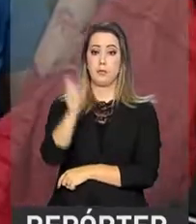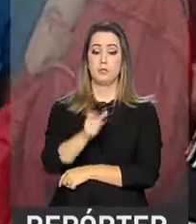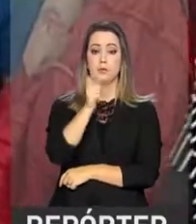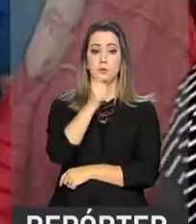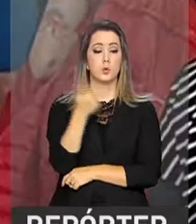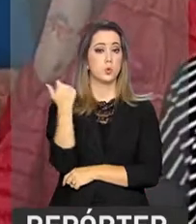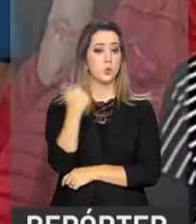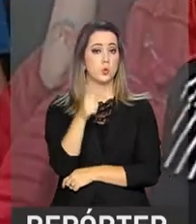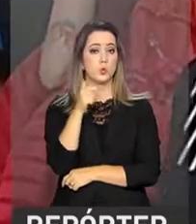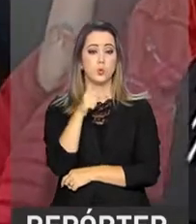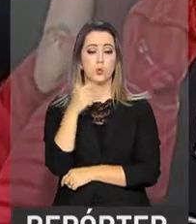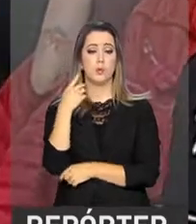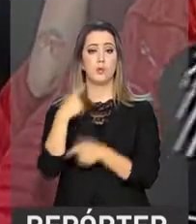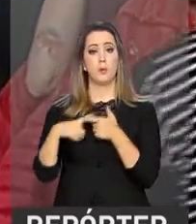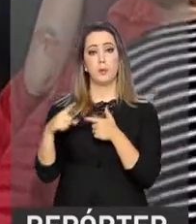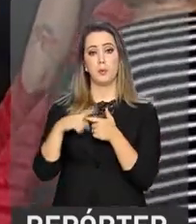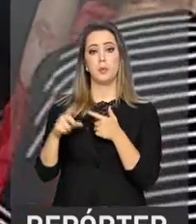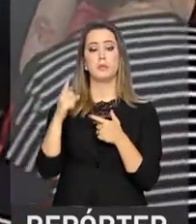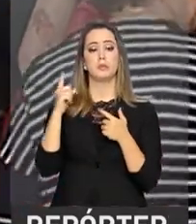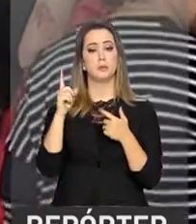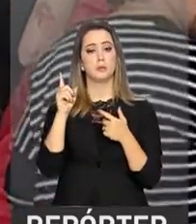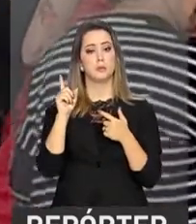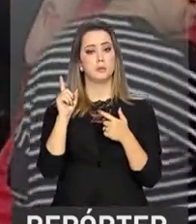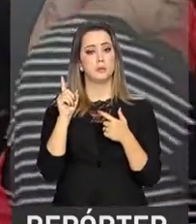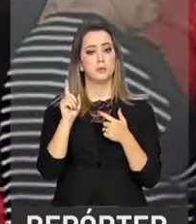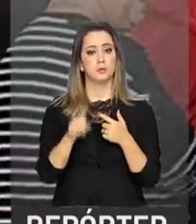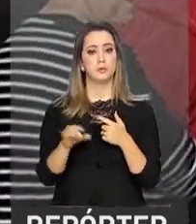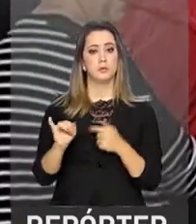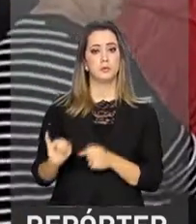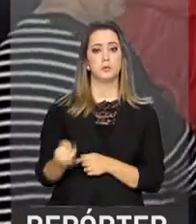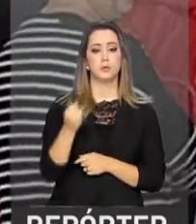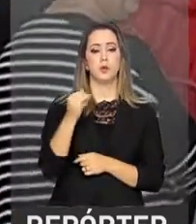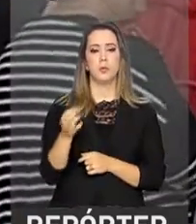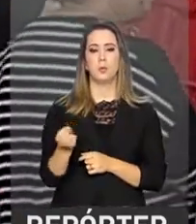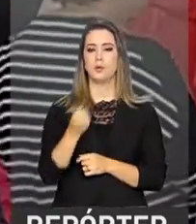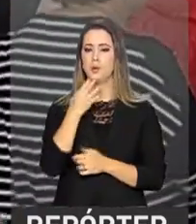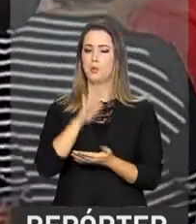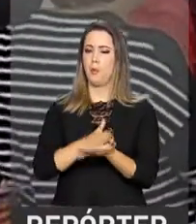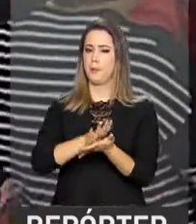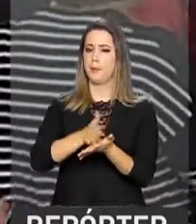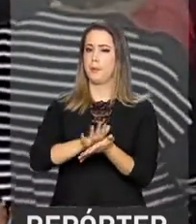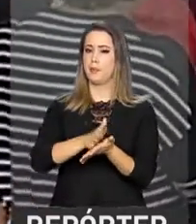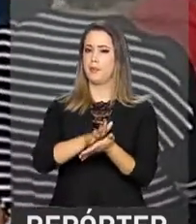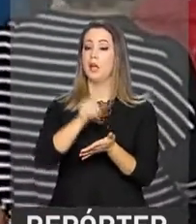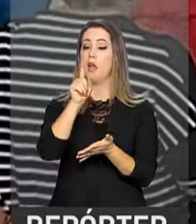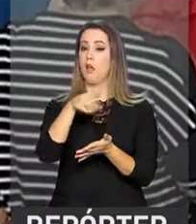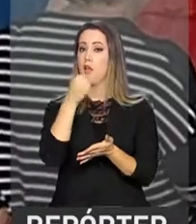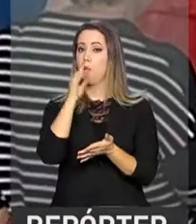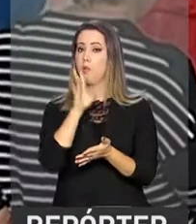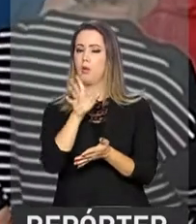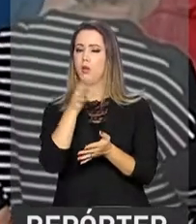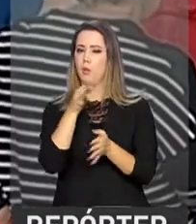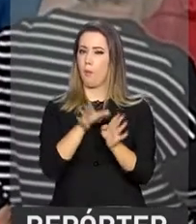não terem dor de cabeça e aproveitarem o samba no pé,